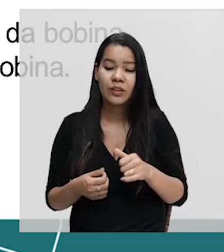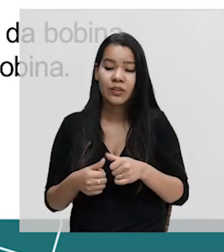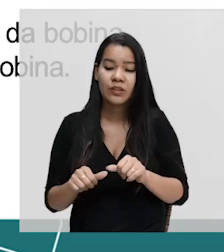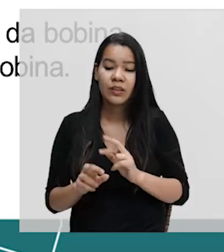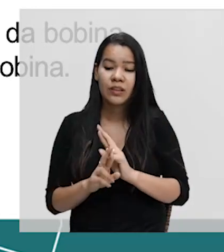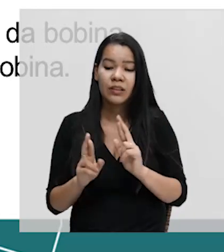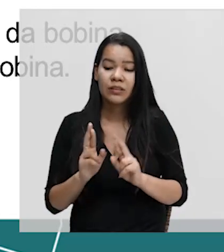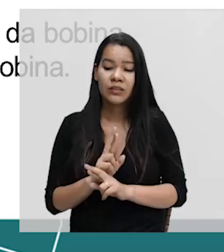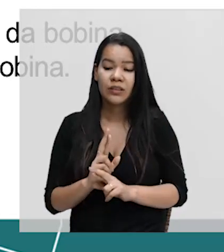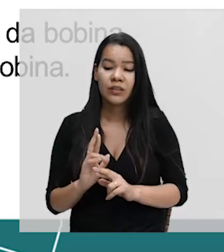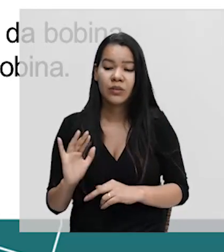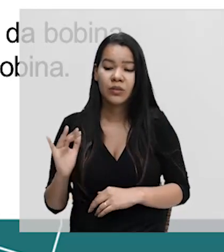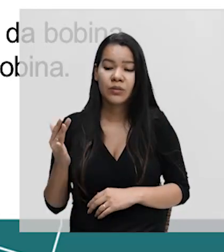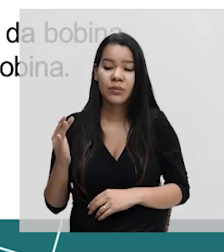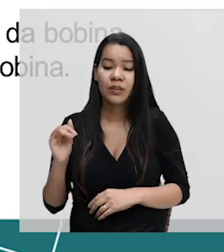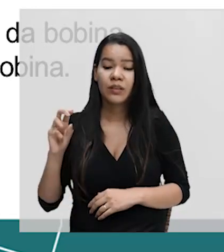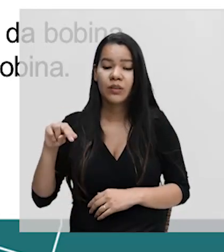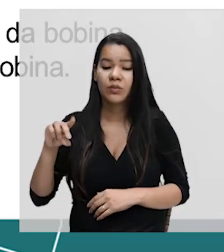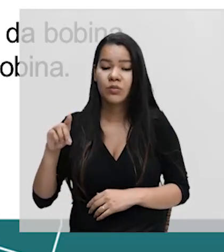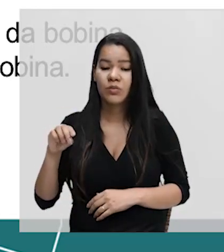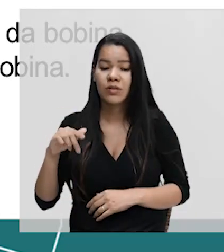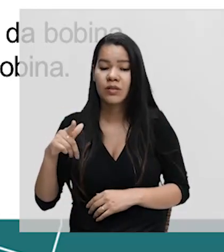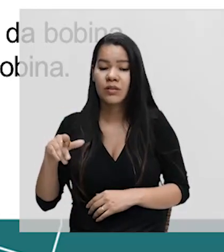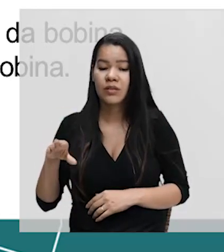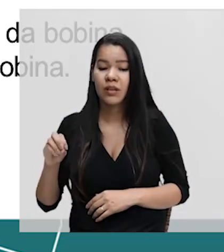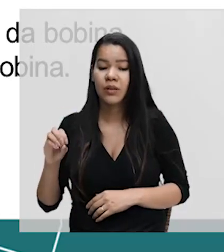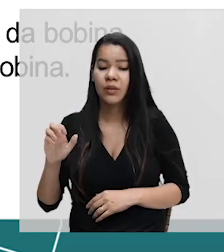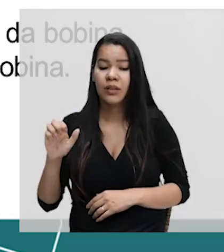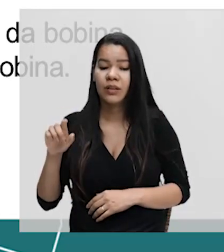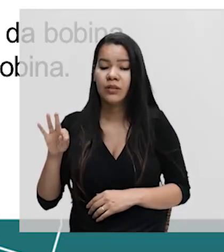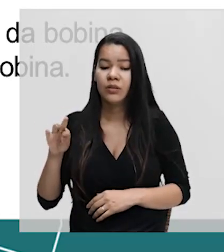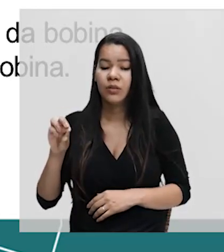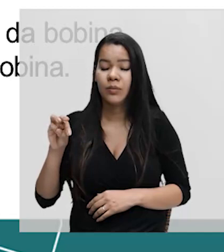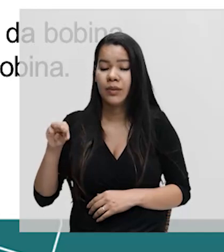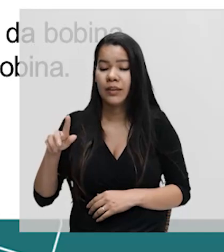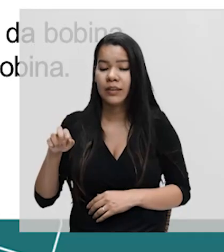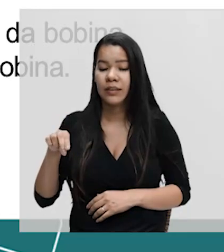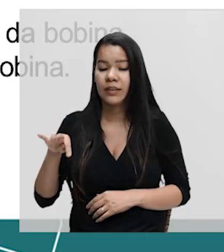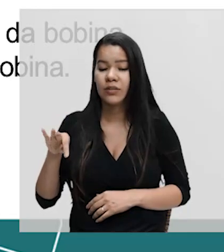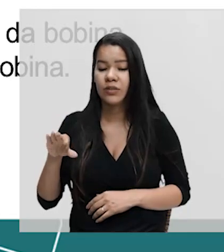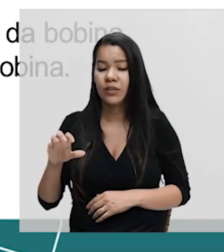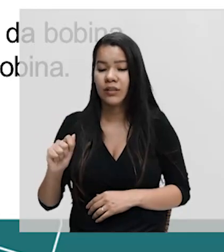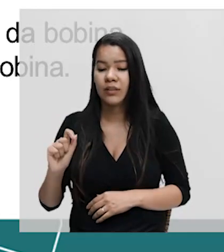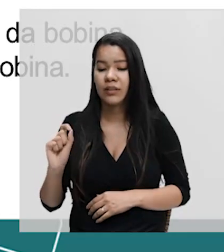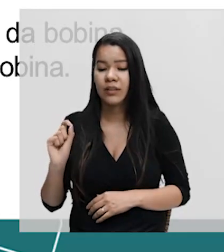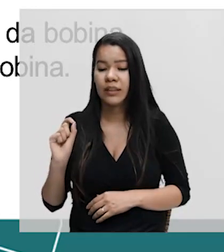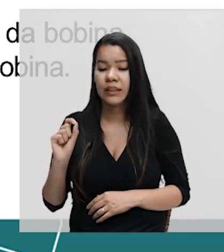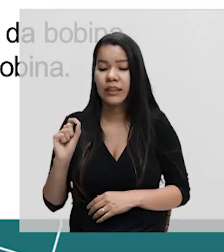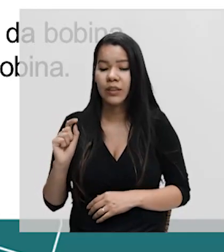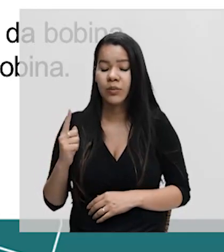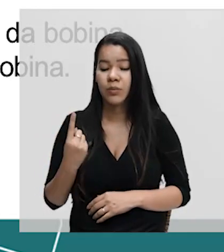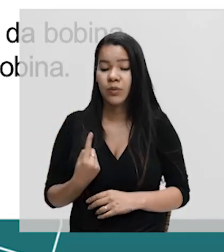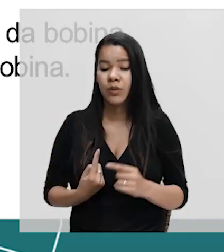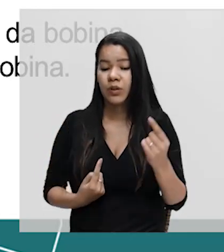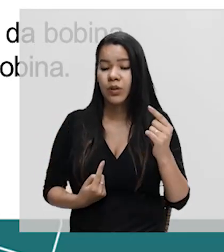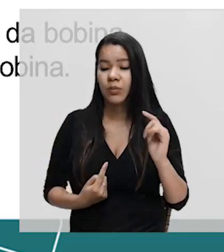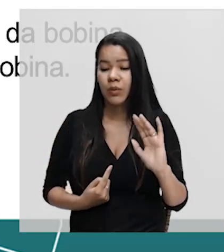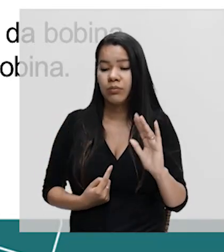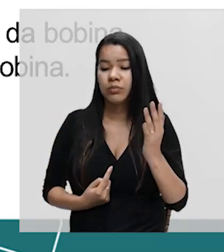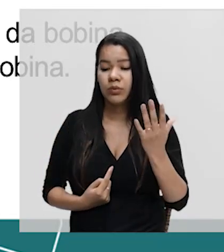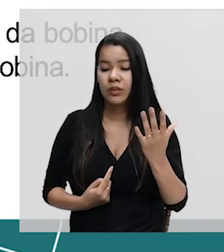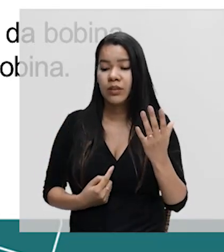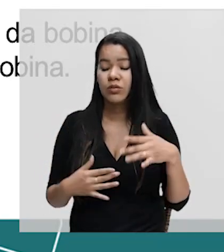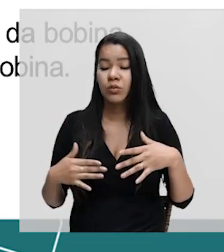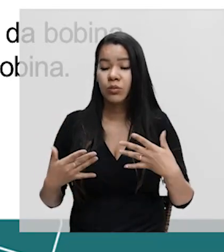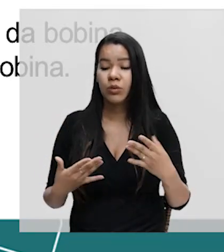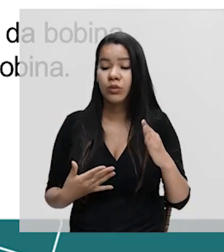ligada ao fenômeno da indução eletromagnética. O fenômeno da indução eletromagnética em uma bobina ocorre quando? Olha